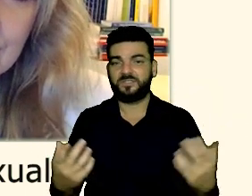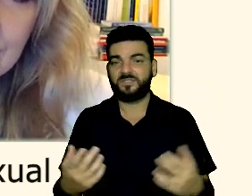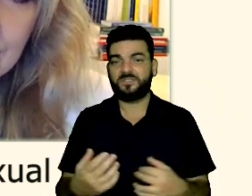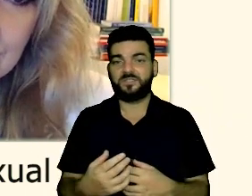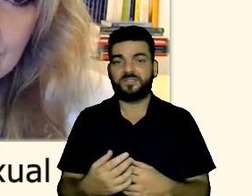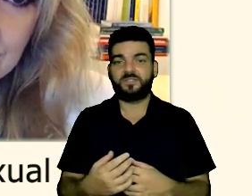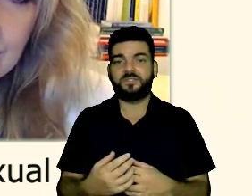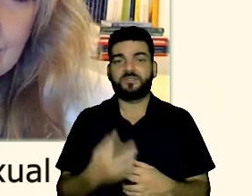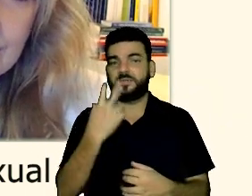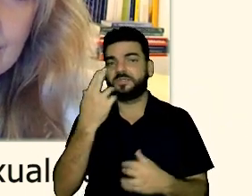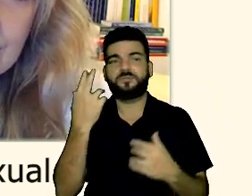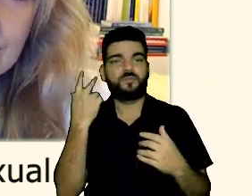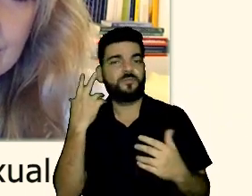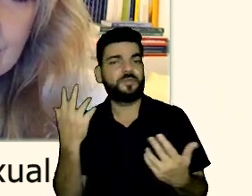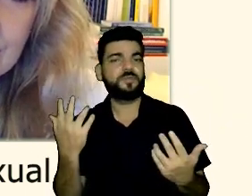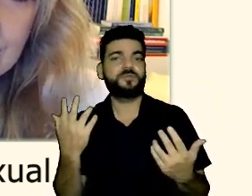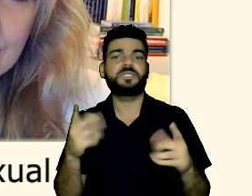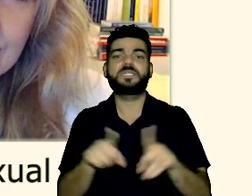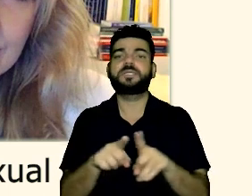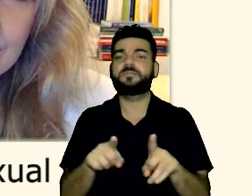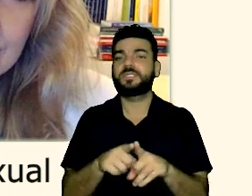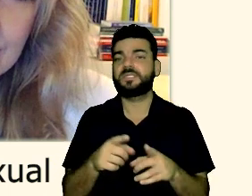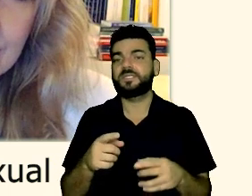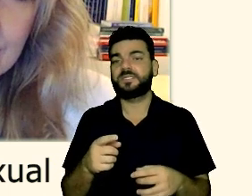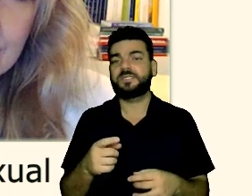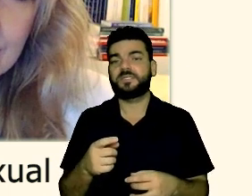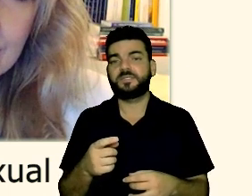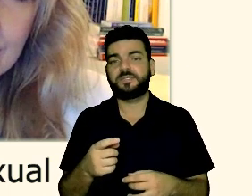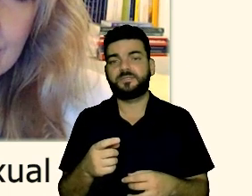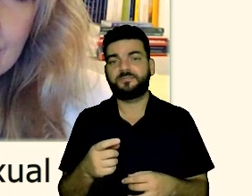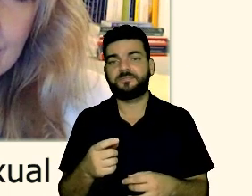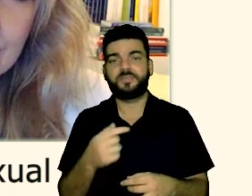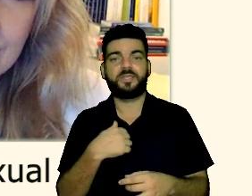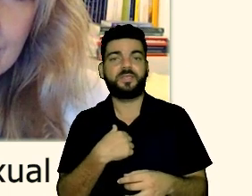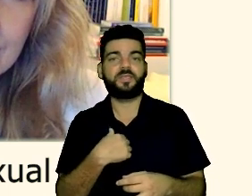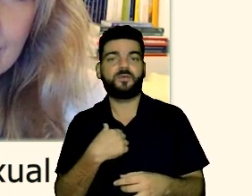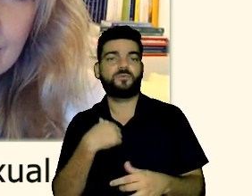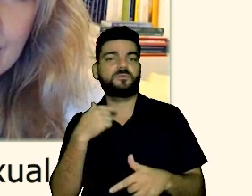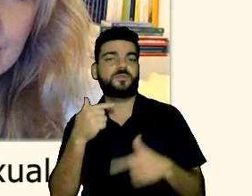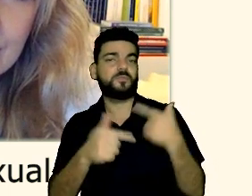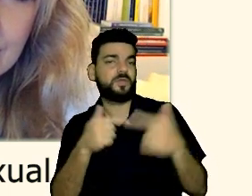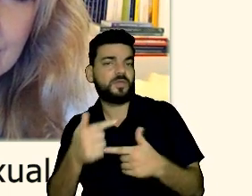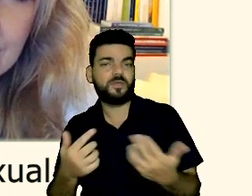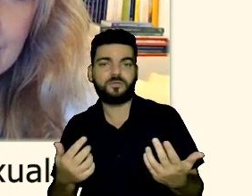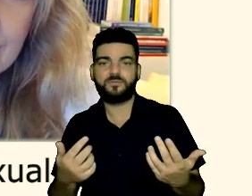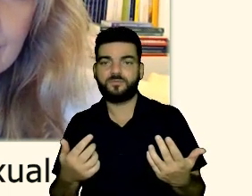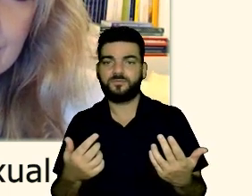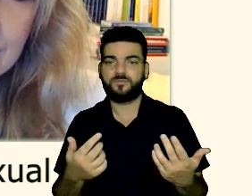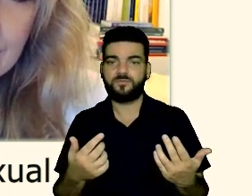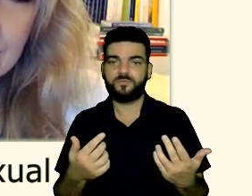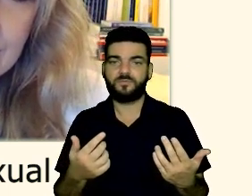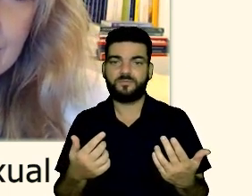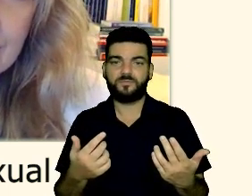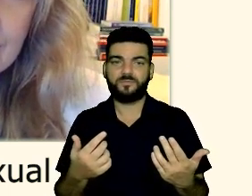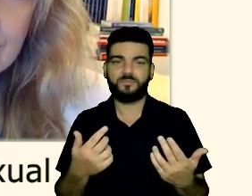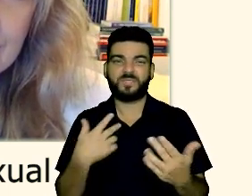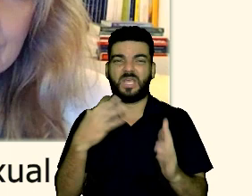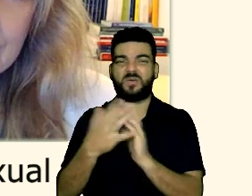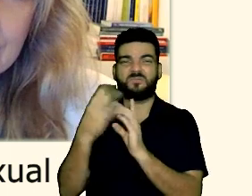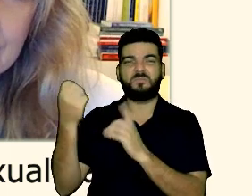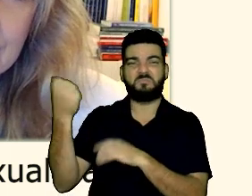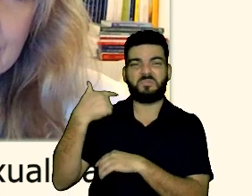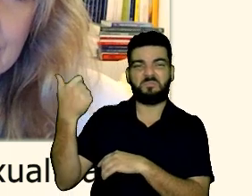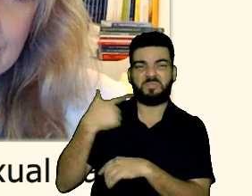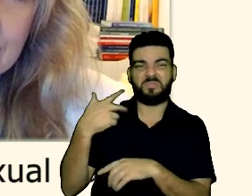vou colocar à disposição, vou tirar a função, e também a comunicação não violenta, que infelizmente ainda é um tanto quanto comum, que